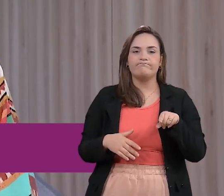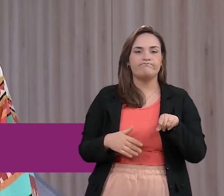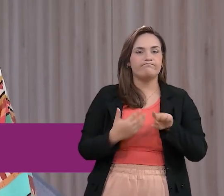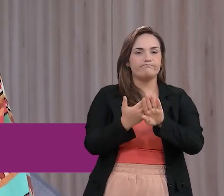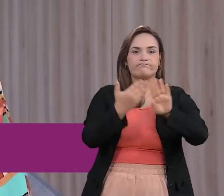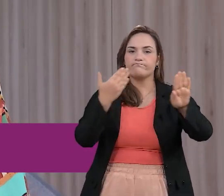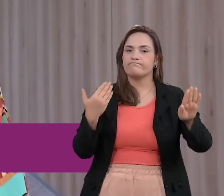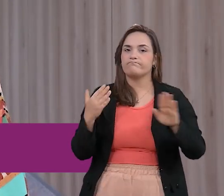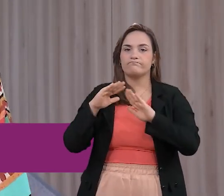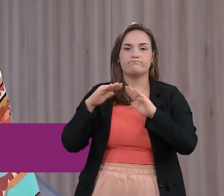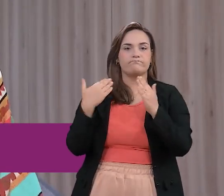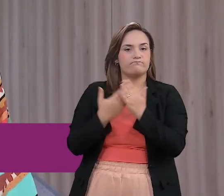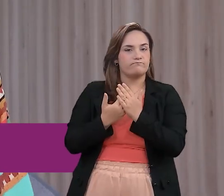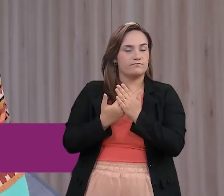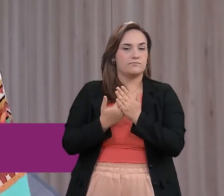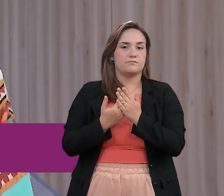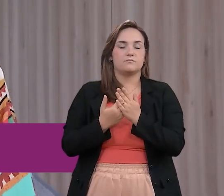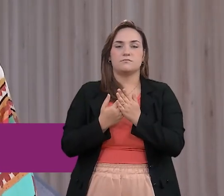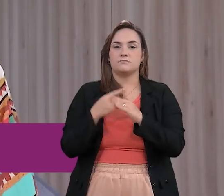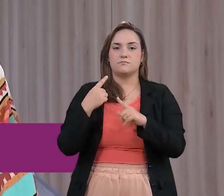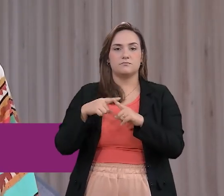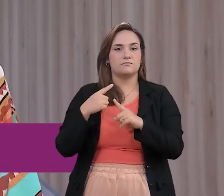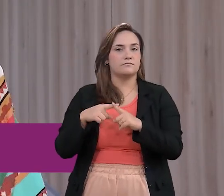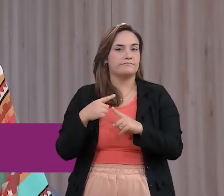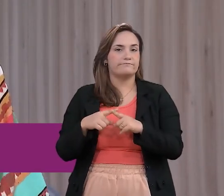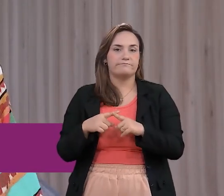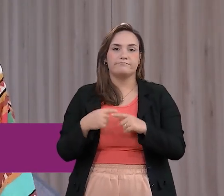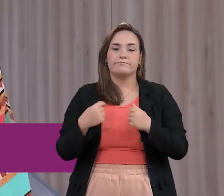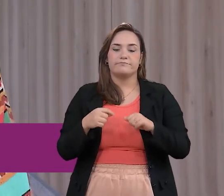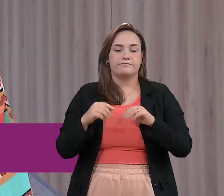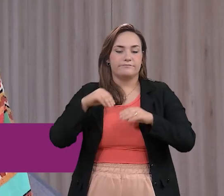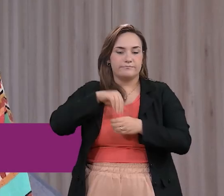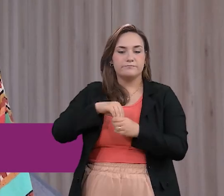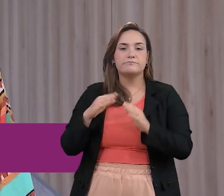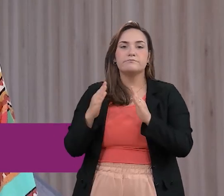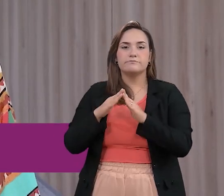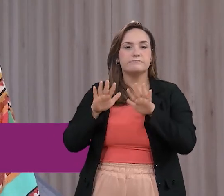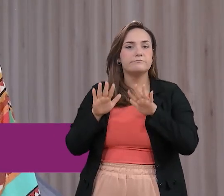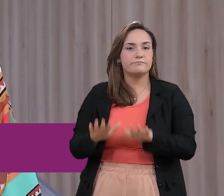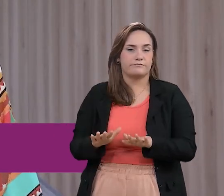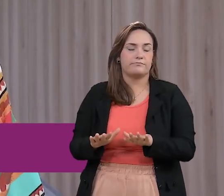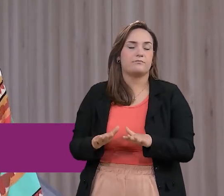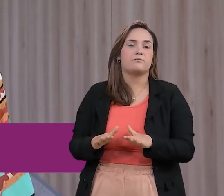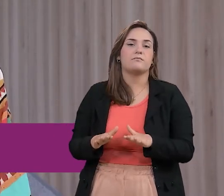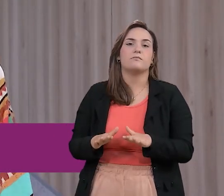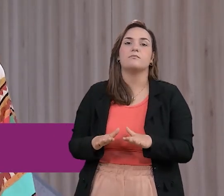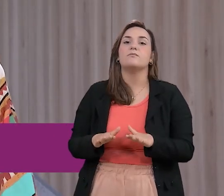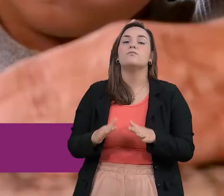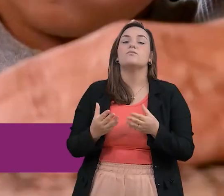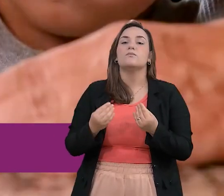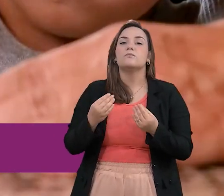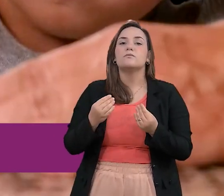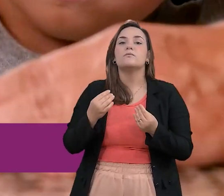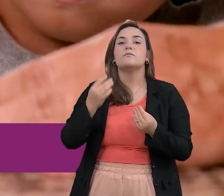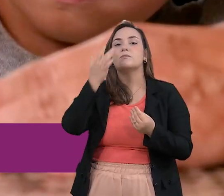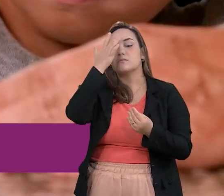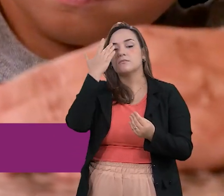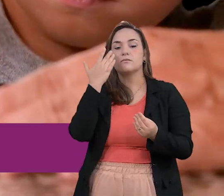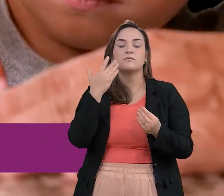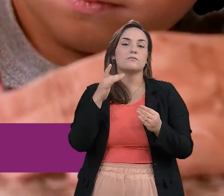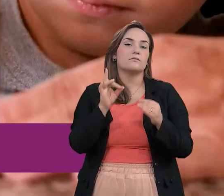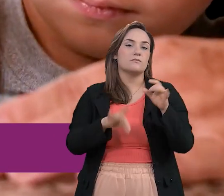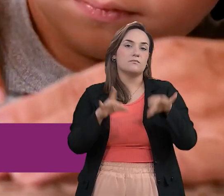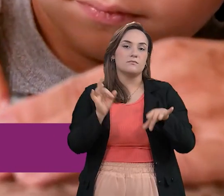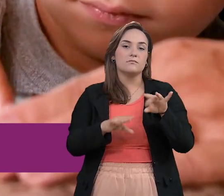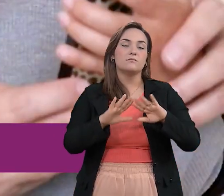um longo período fora das escolas por necessidade Então teve vários processos aí importantes de evasão escolar de falta